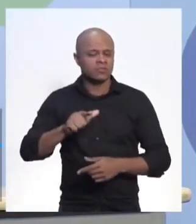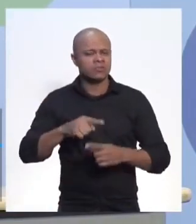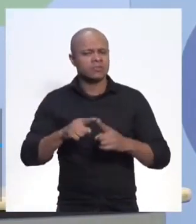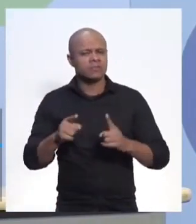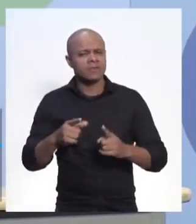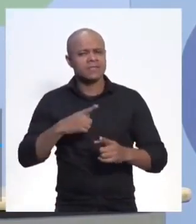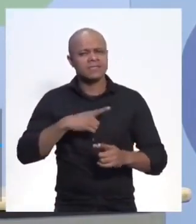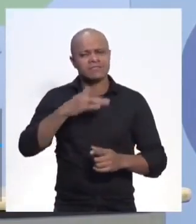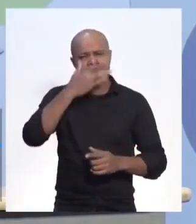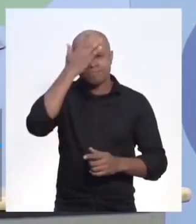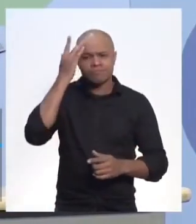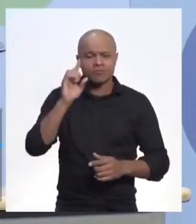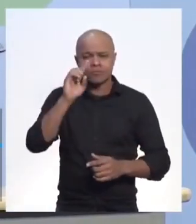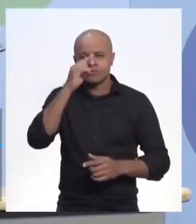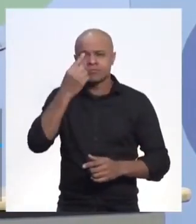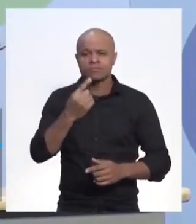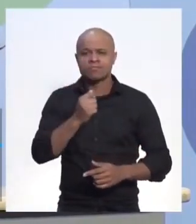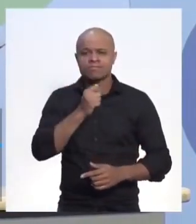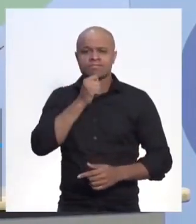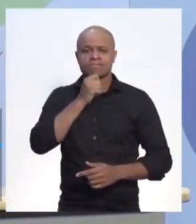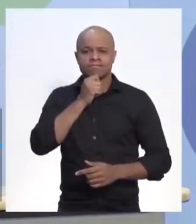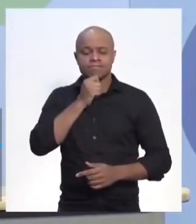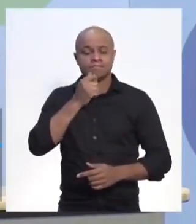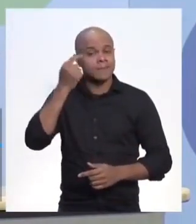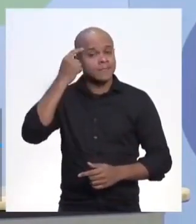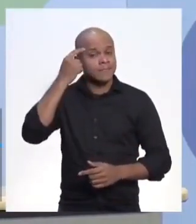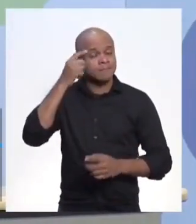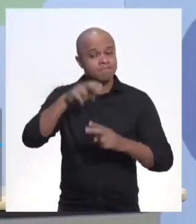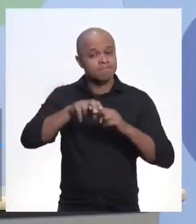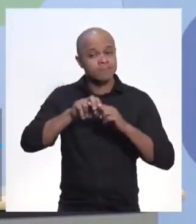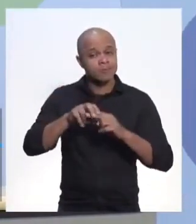uma certa dúvida. Eu acho que por conta dos números